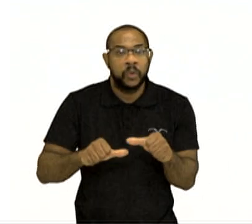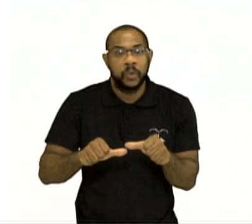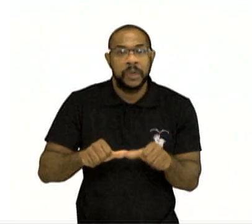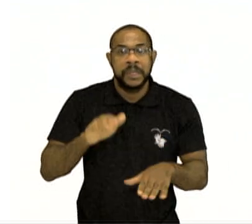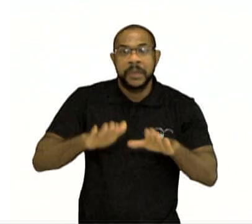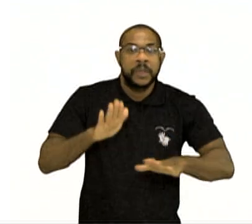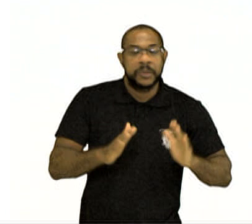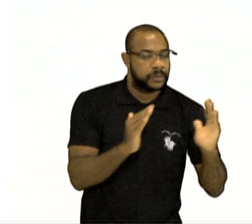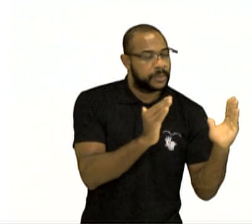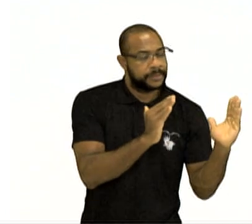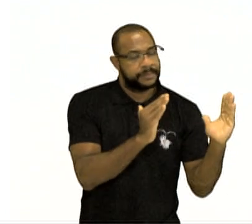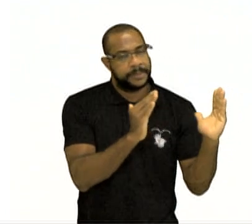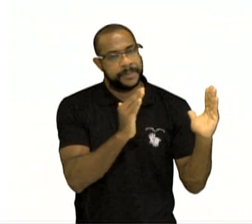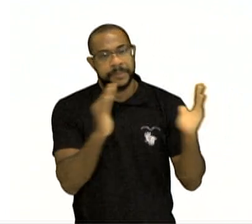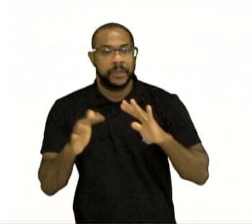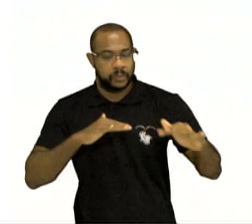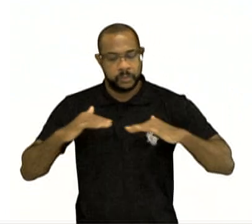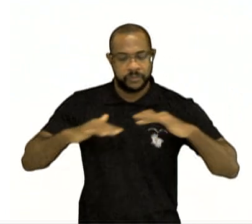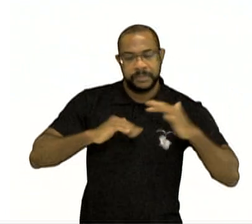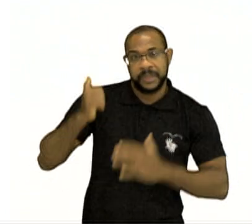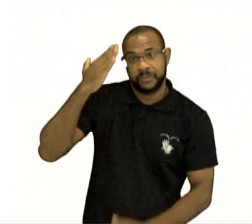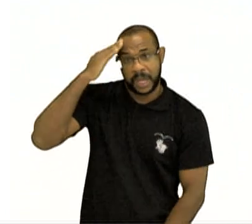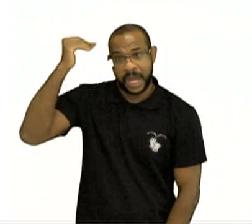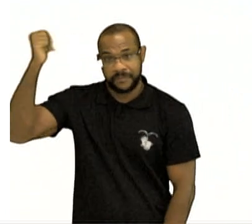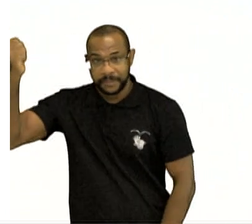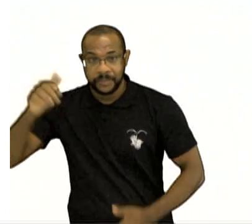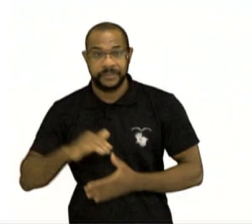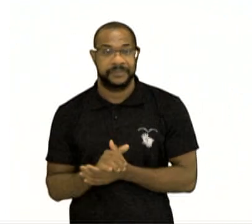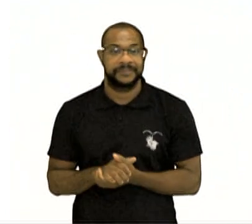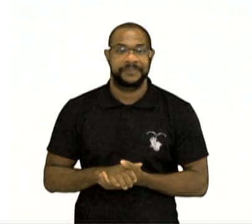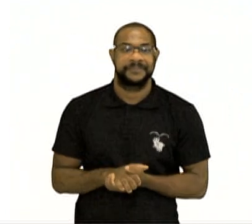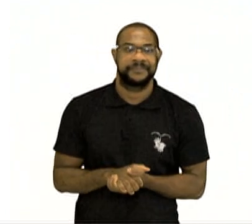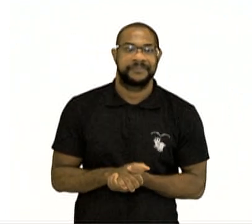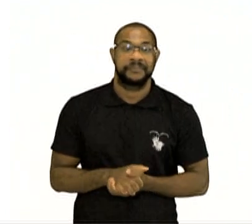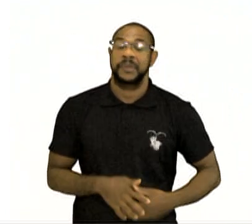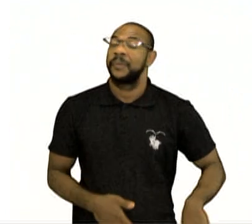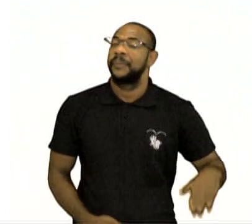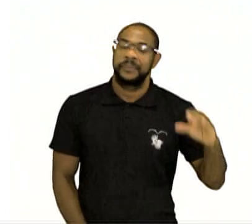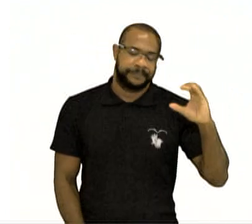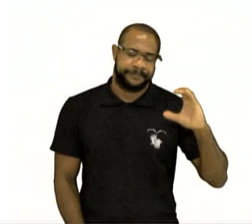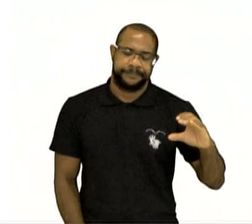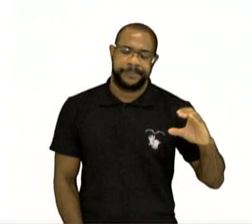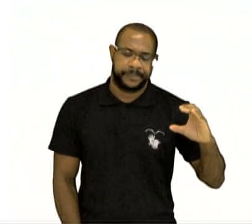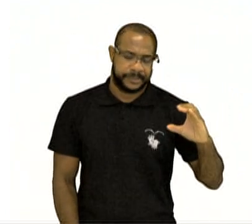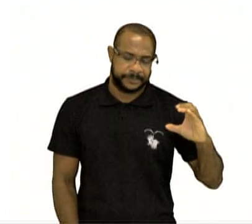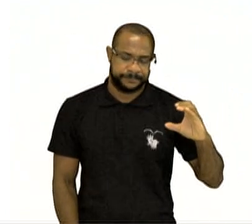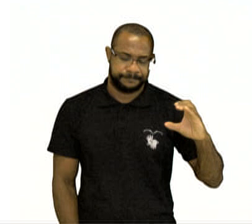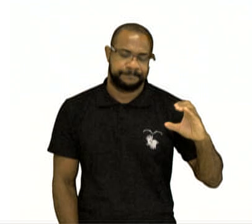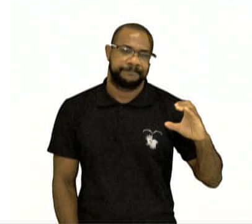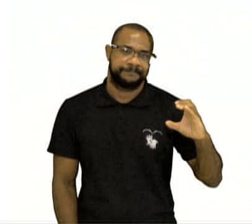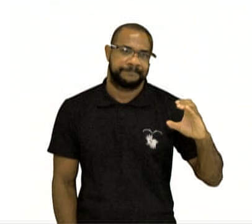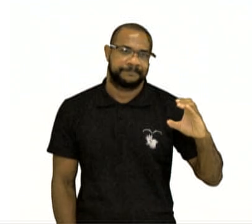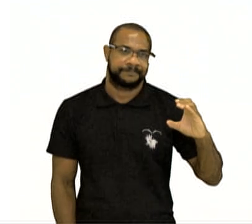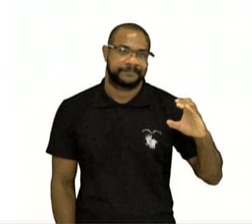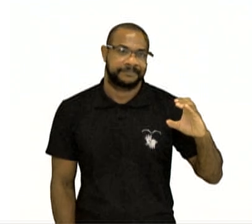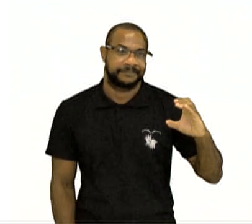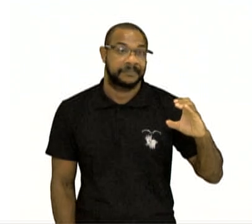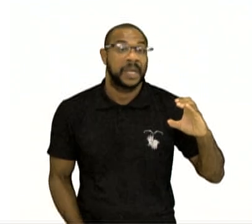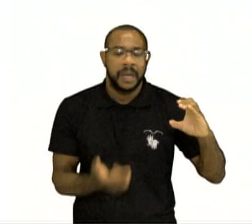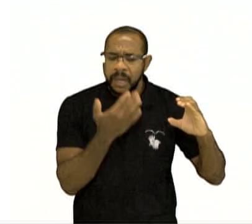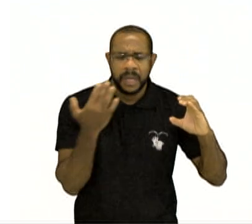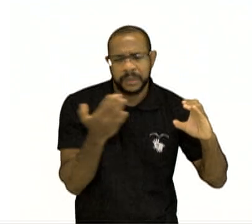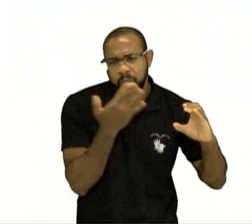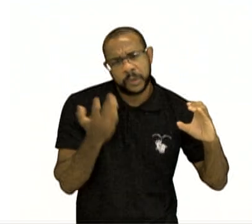conforme o tempo e os movimentos artísticos. Ou será que você acha que a letra C? As